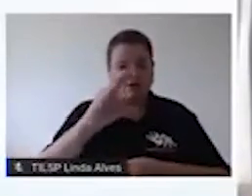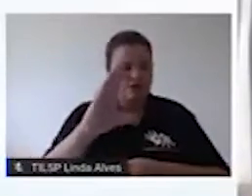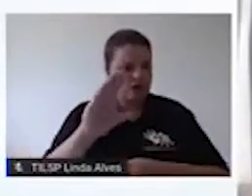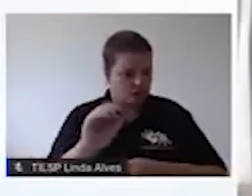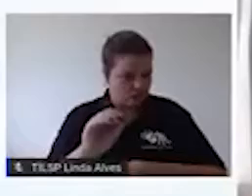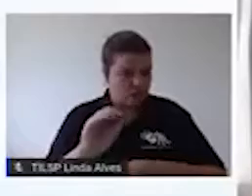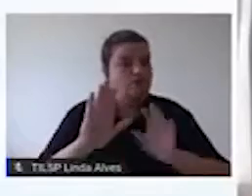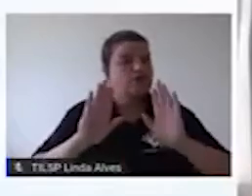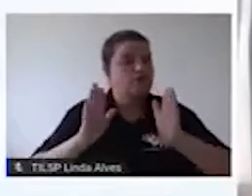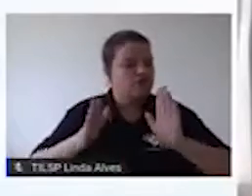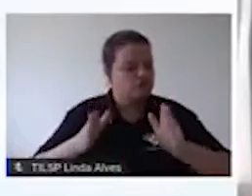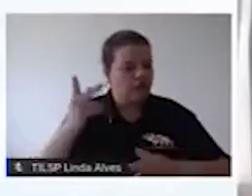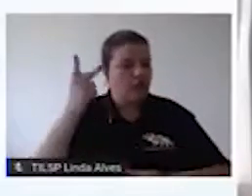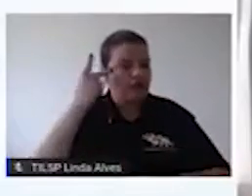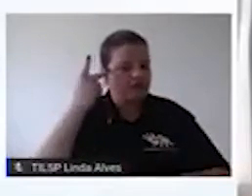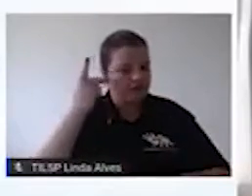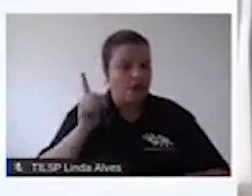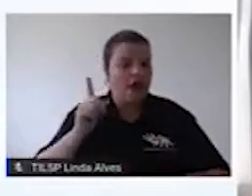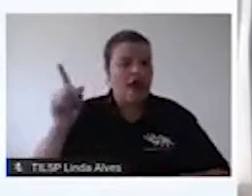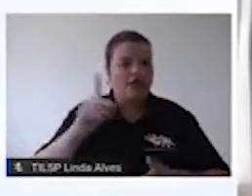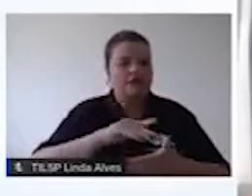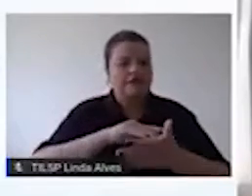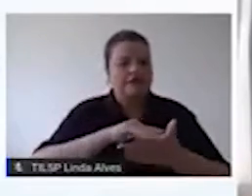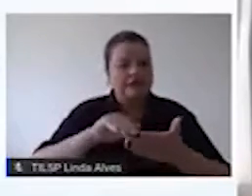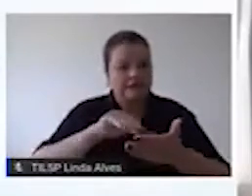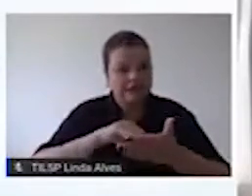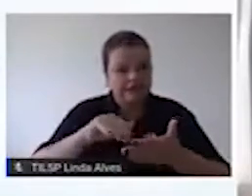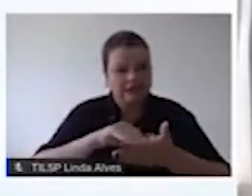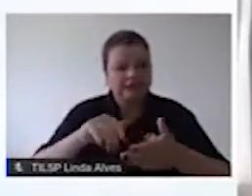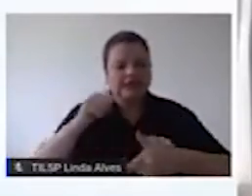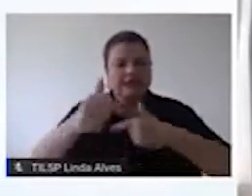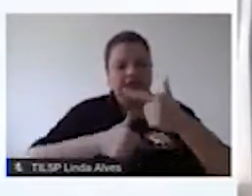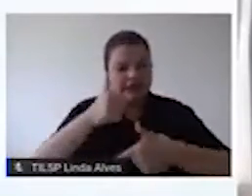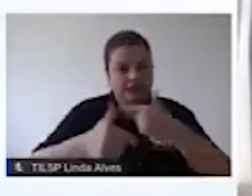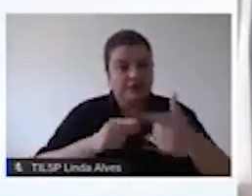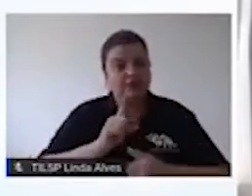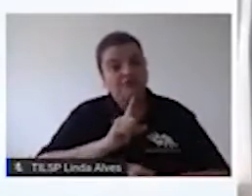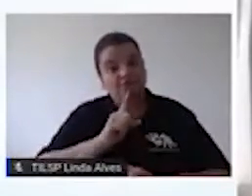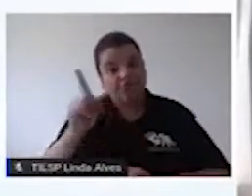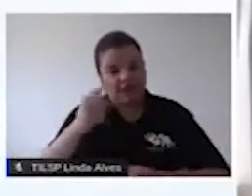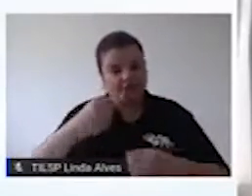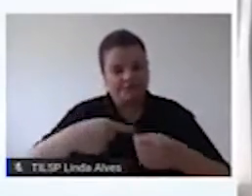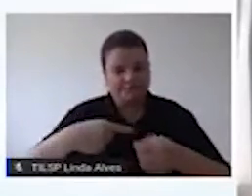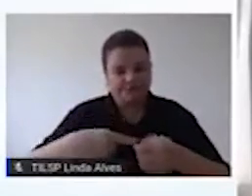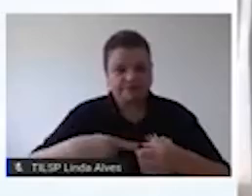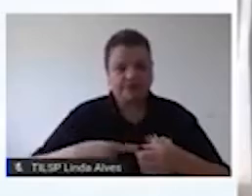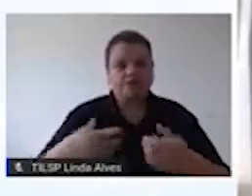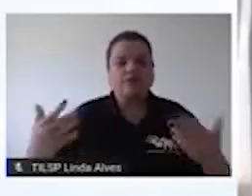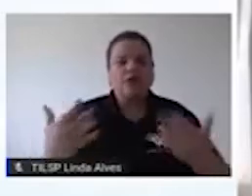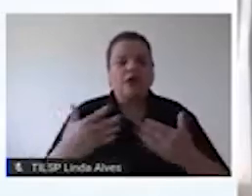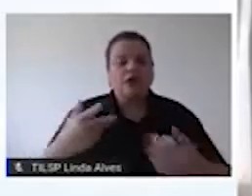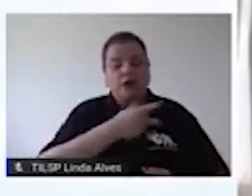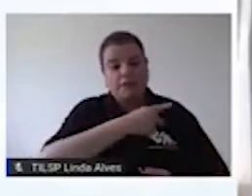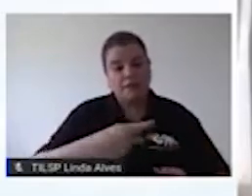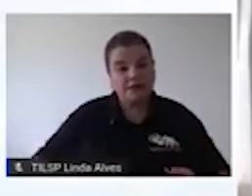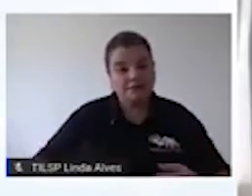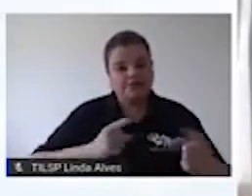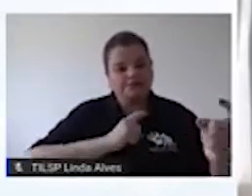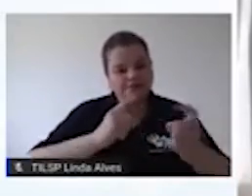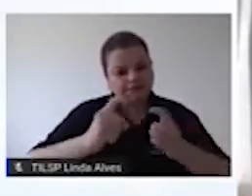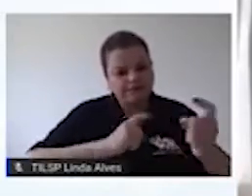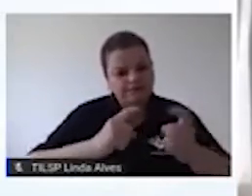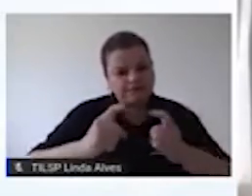daquele município. Ela é hoje presidente do Comitê de Políticas para as Mulheres, né, Mundial